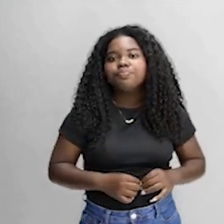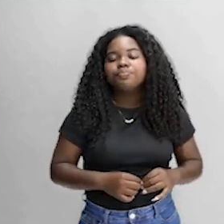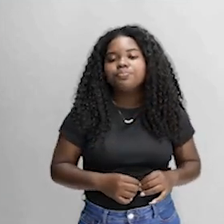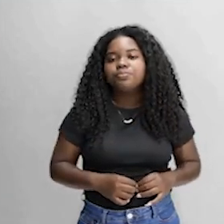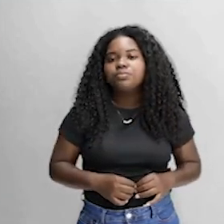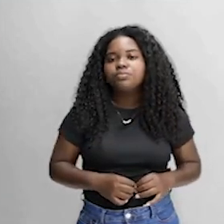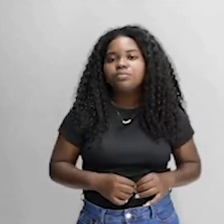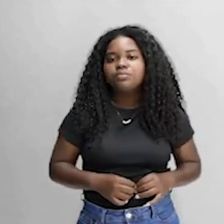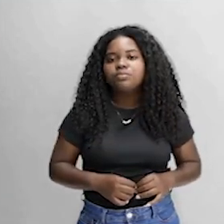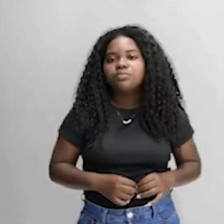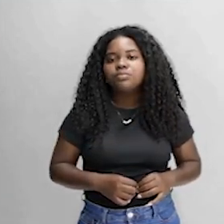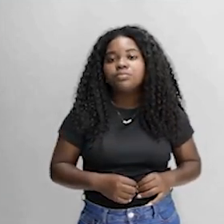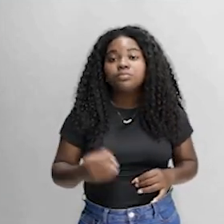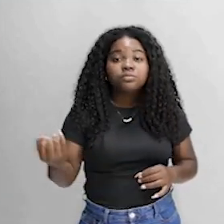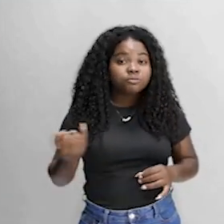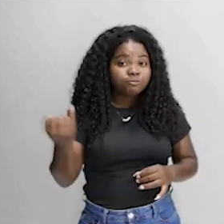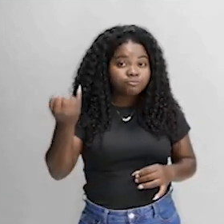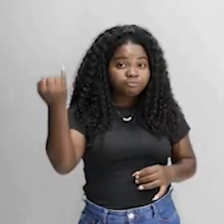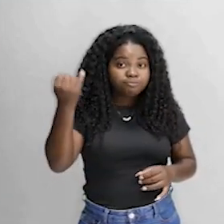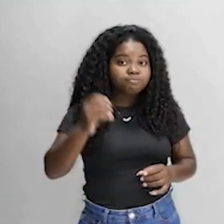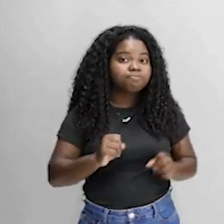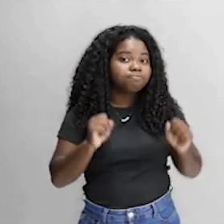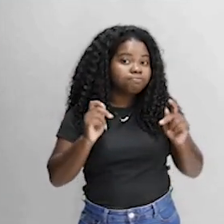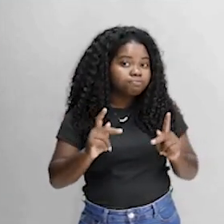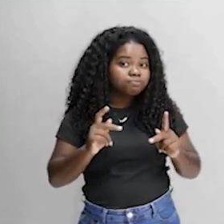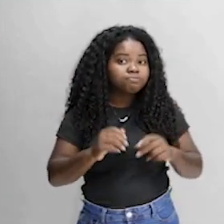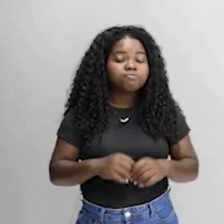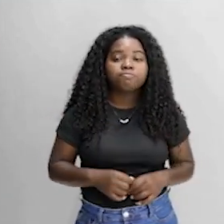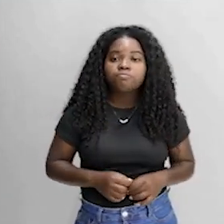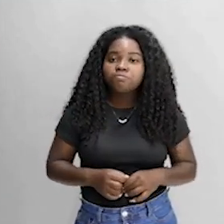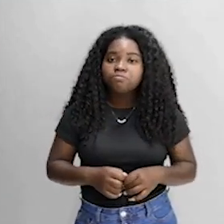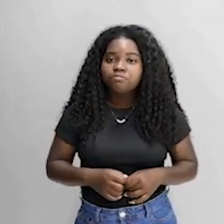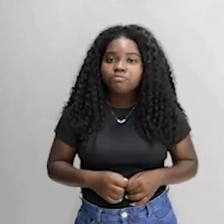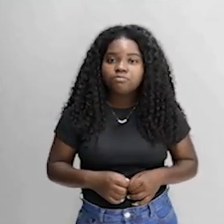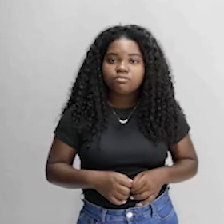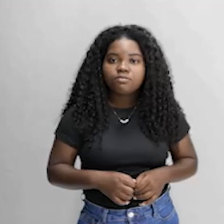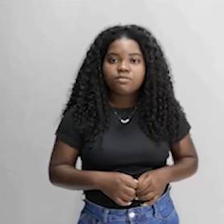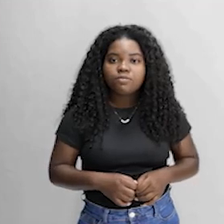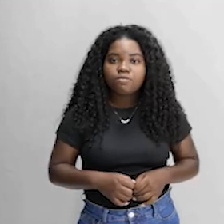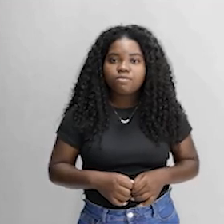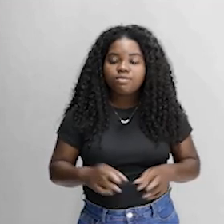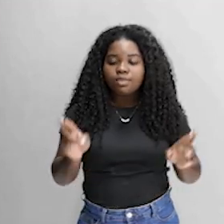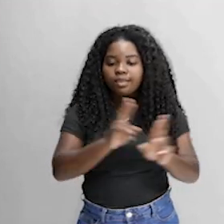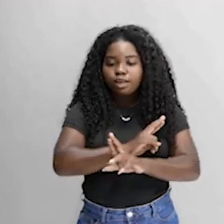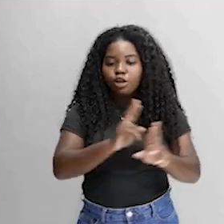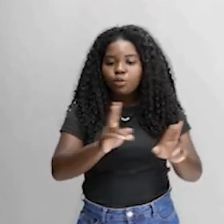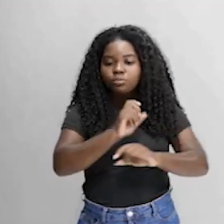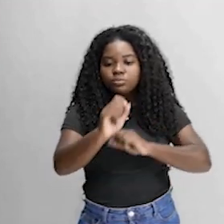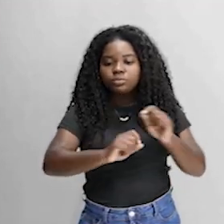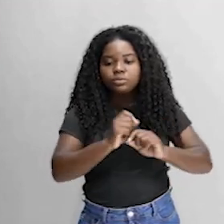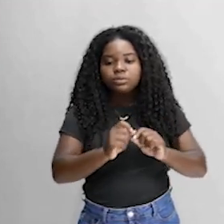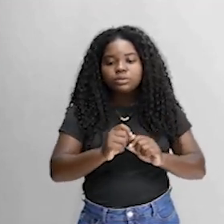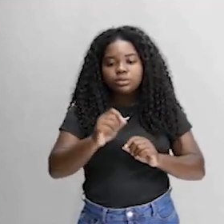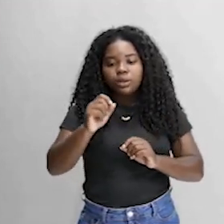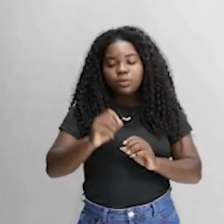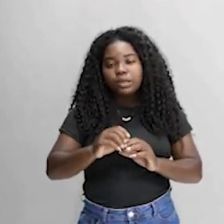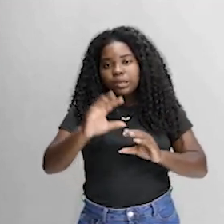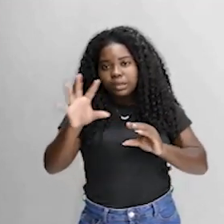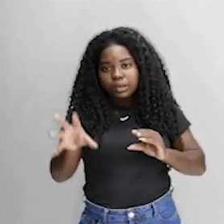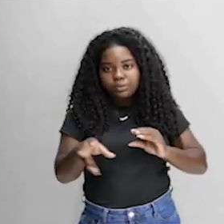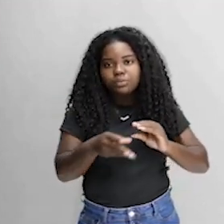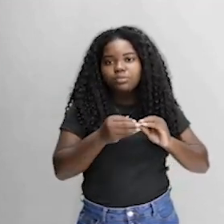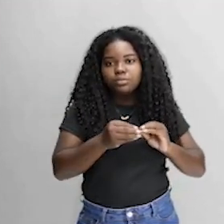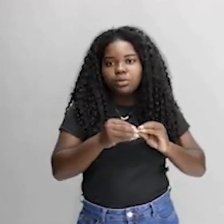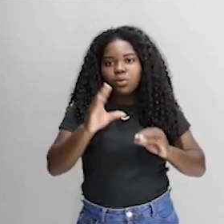gente uma coisa muito importante. Tá? A terceira regra ela está associada à parte da conclusão. Olha